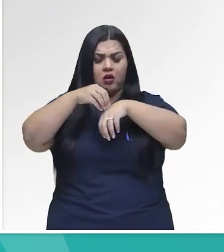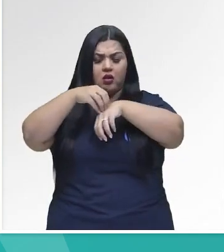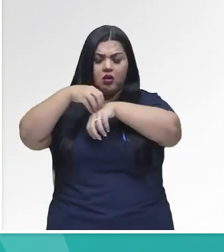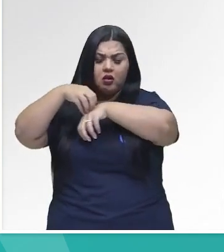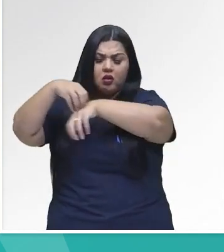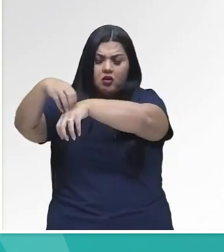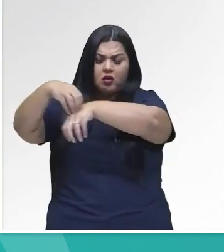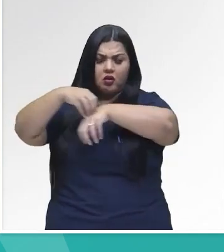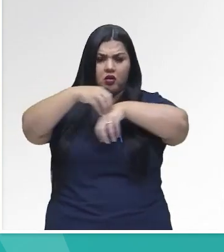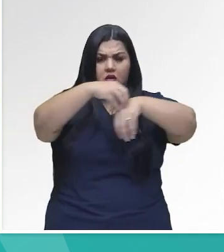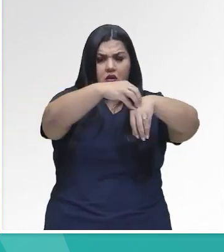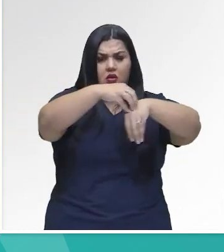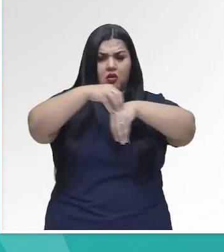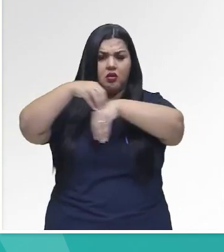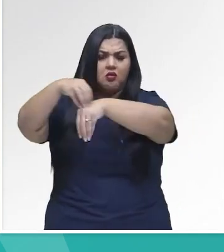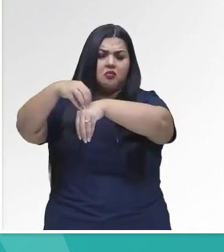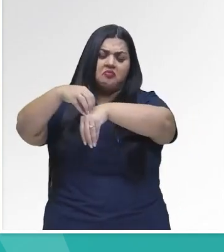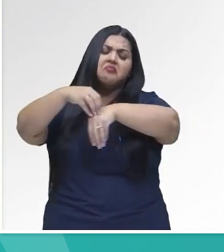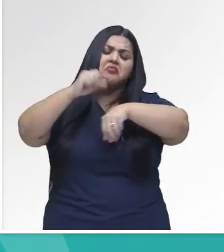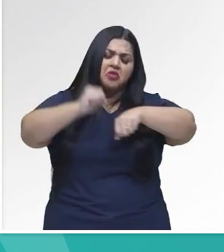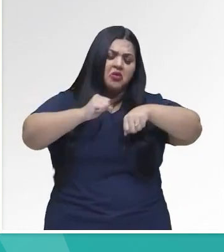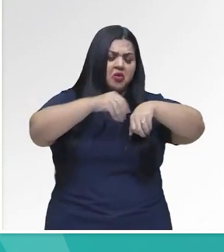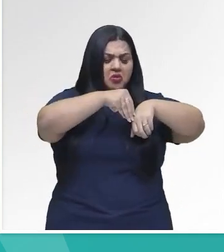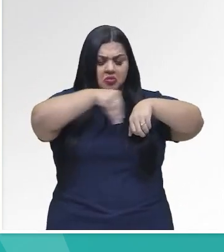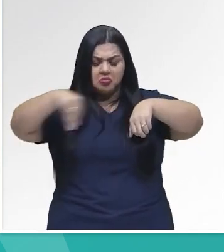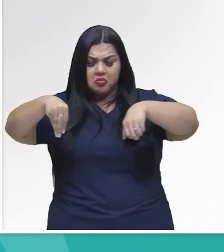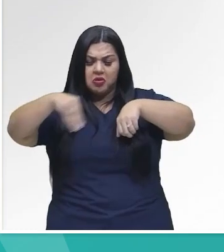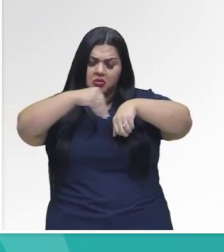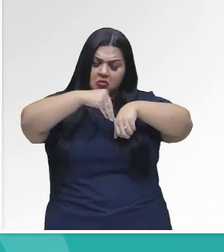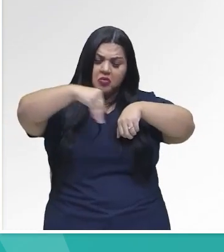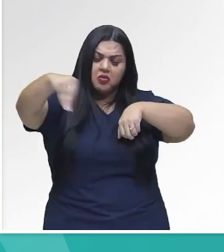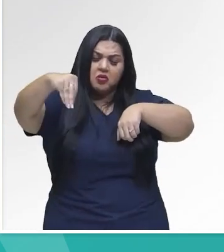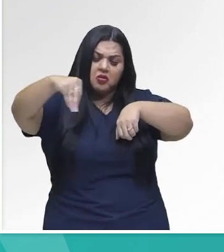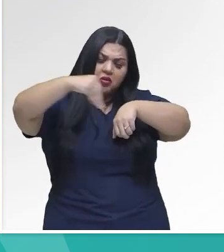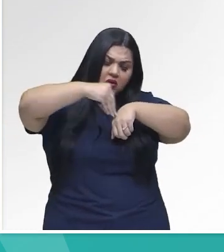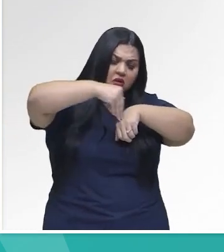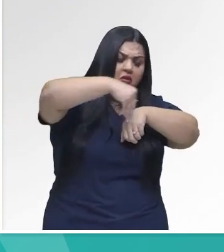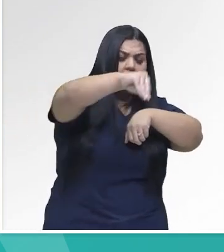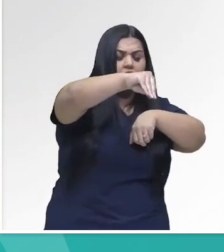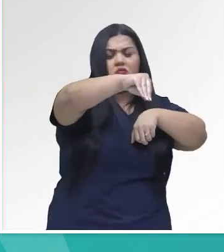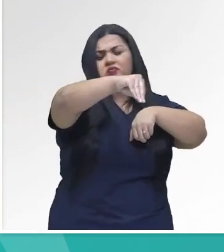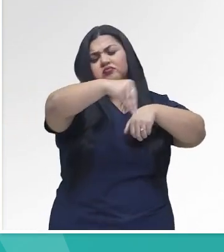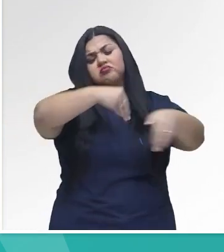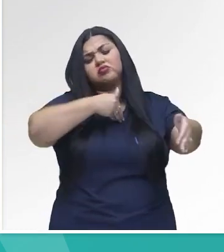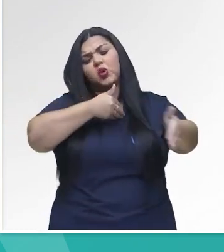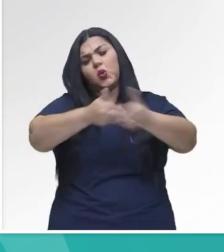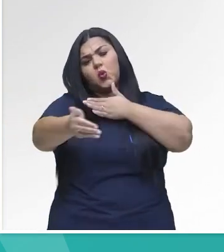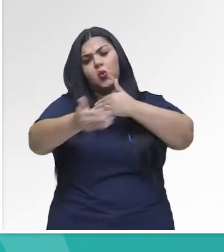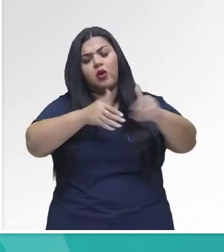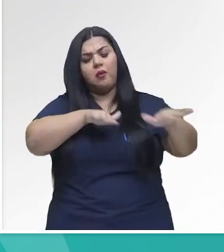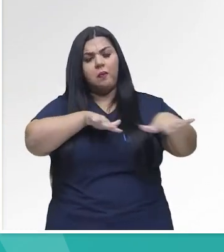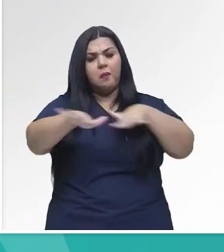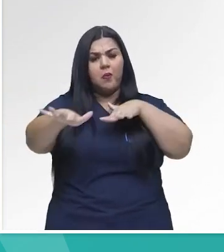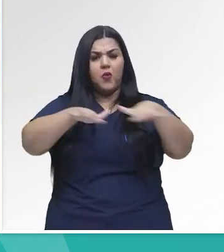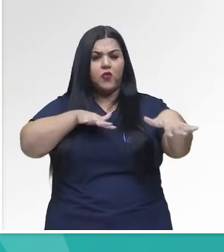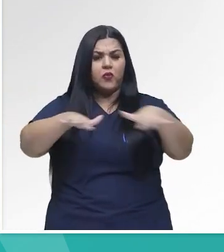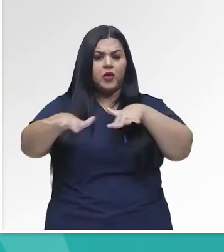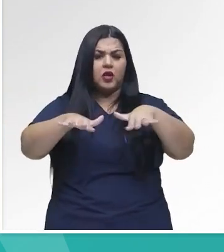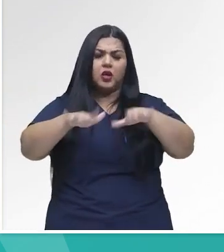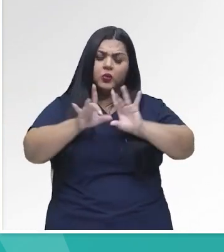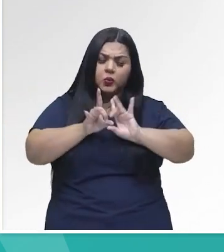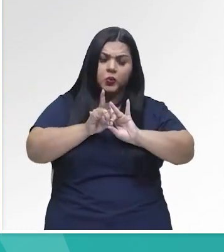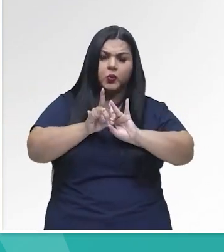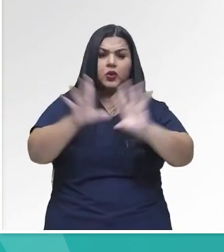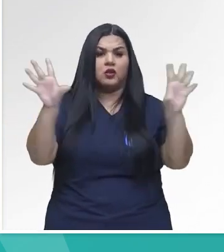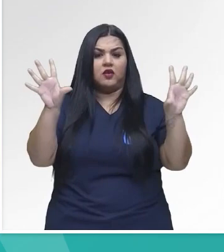você pode ver. Na diagonal, na horizontal, na vertical. E ela se